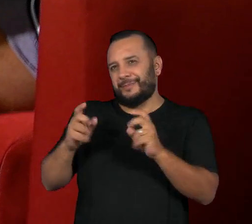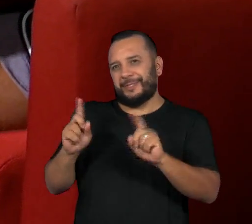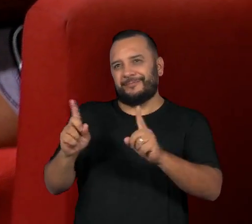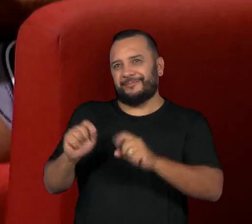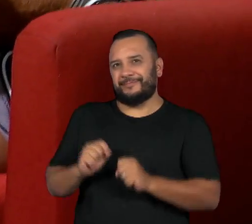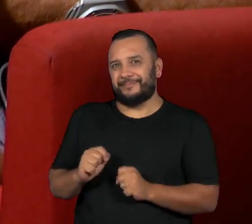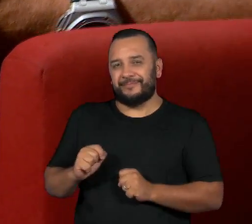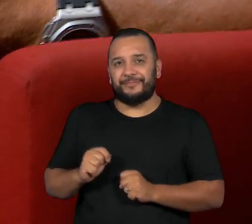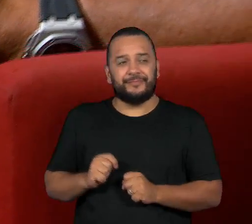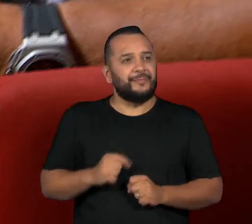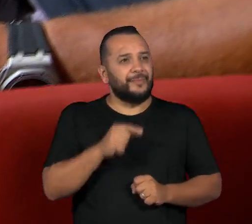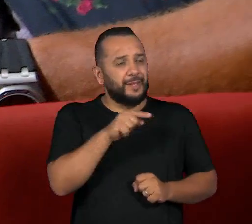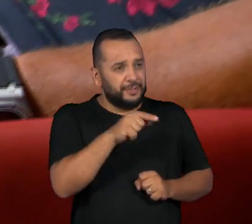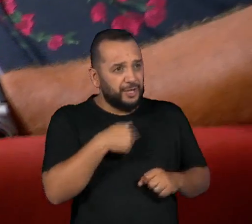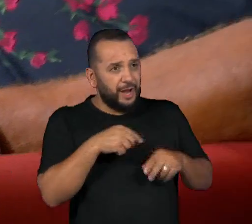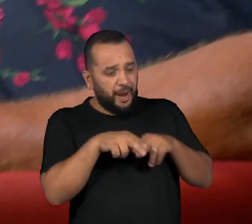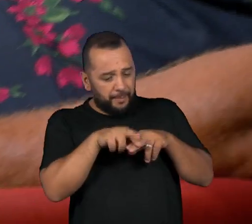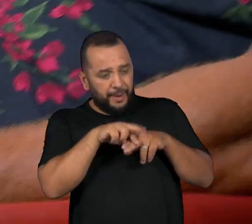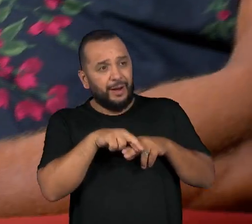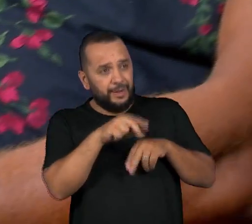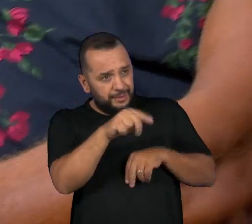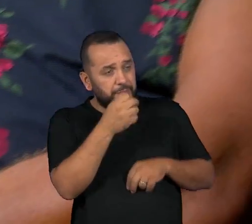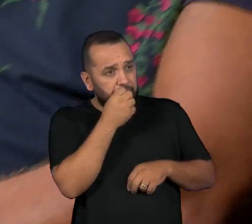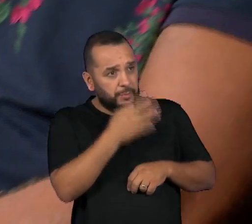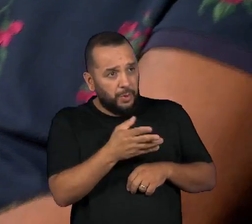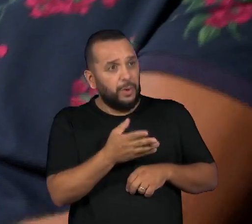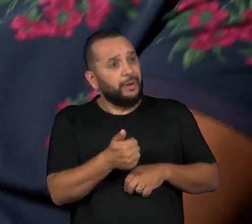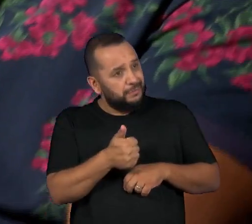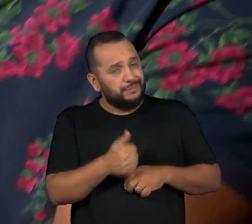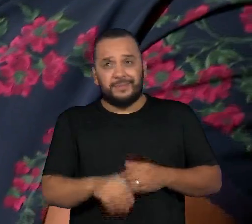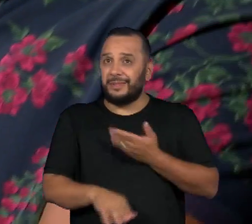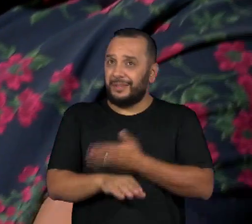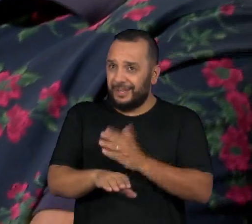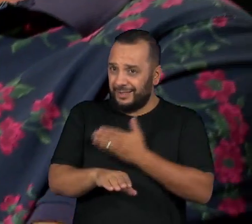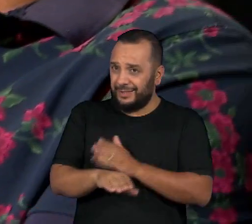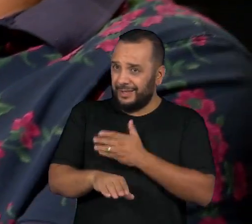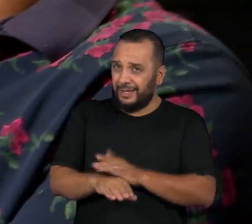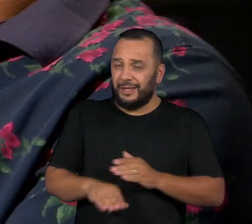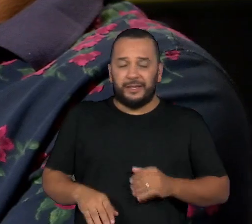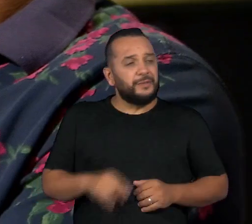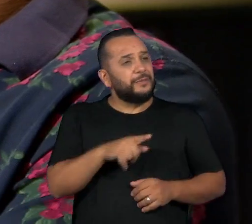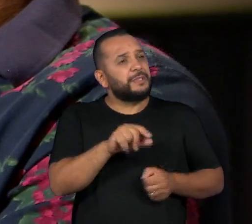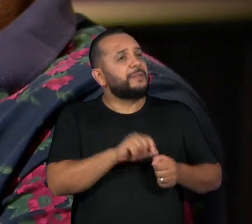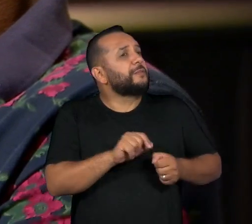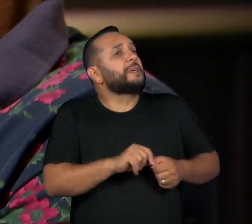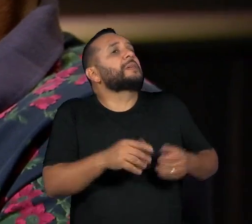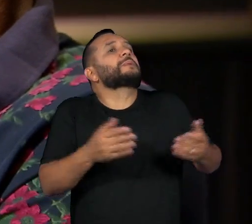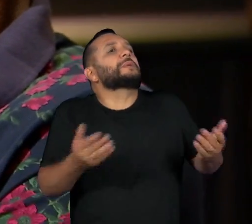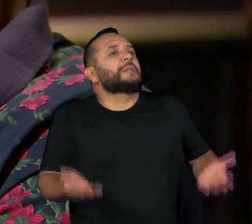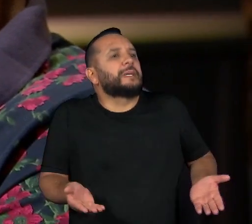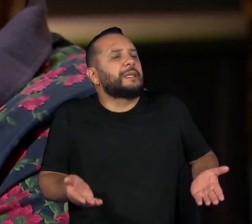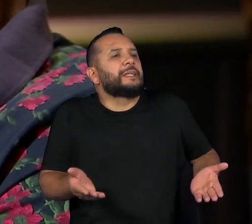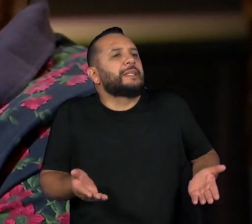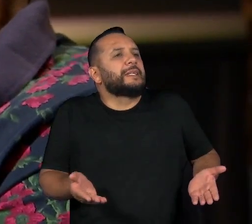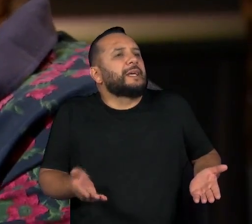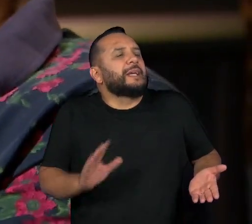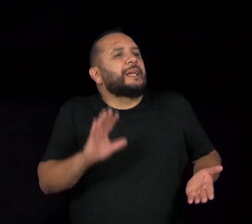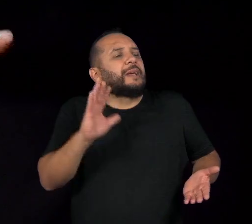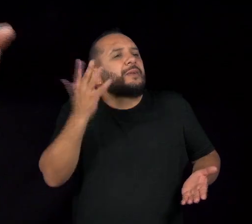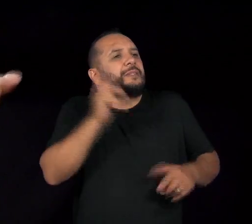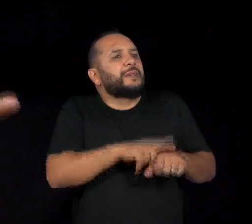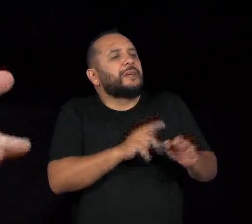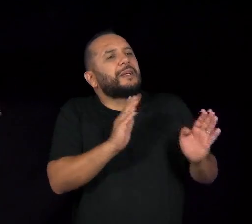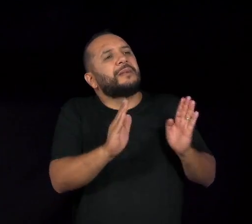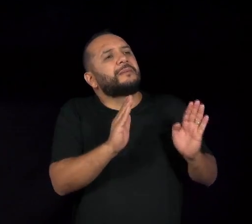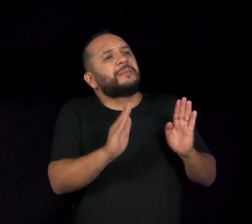as pernas em dia aqui. Tem que treinar bastante. O que você fez com aquela situação? Como que